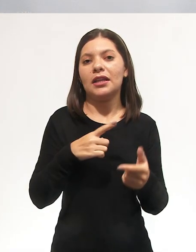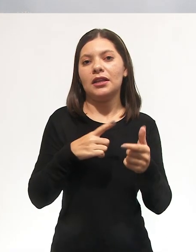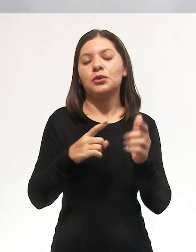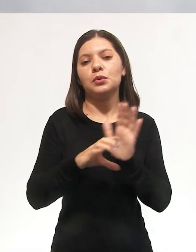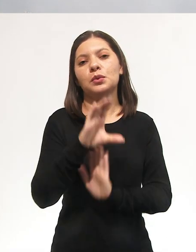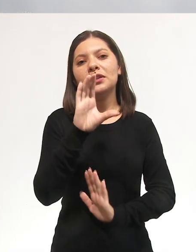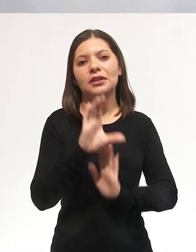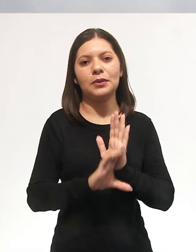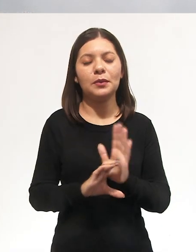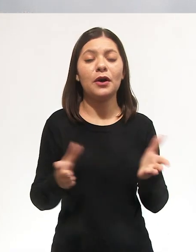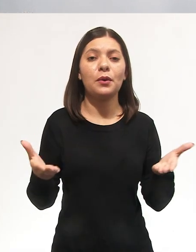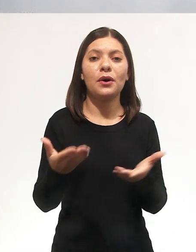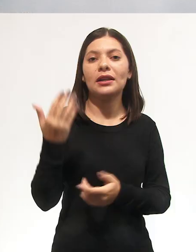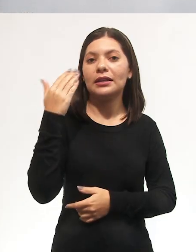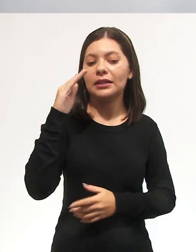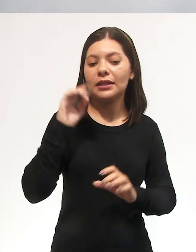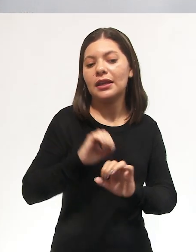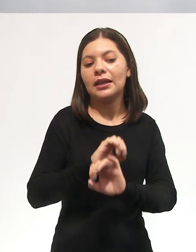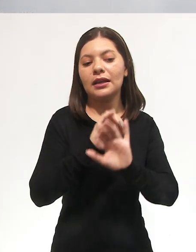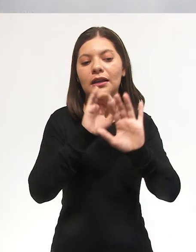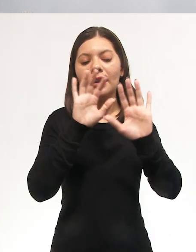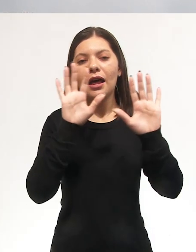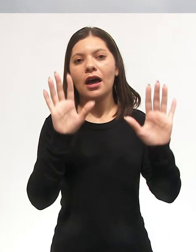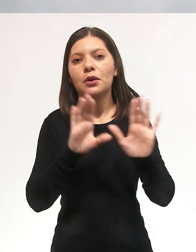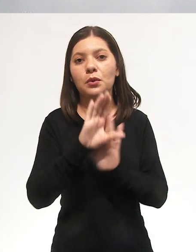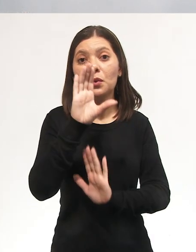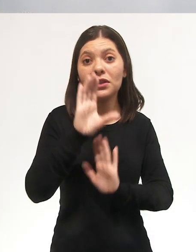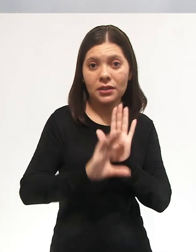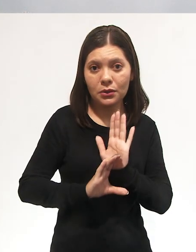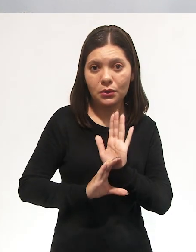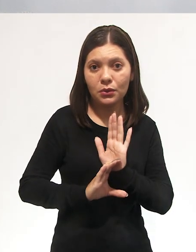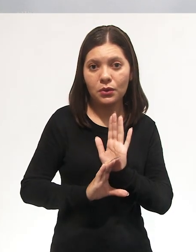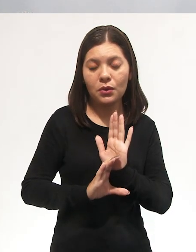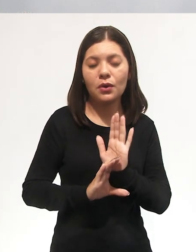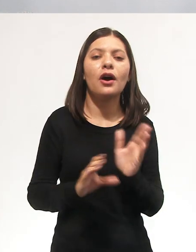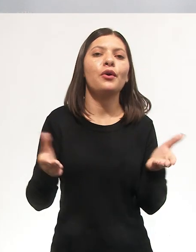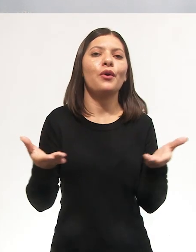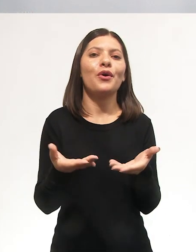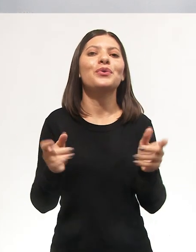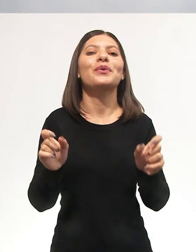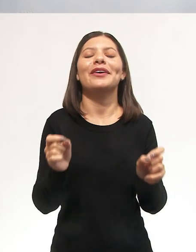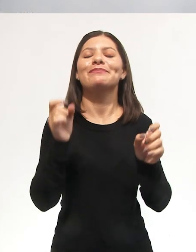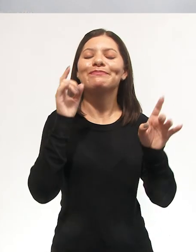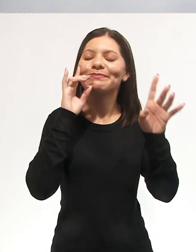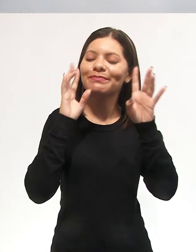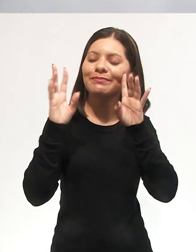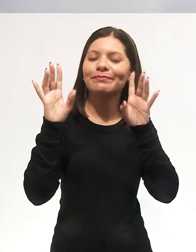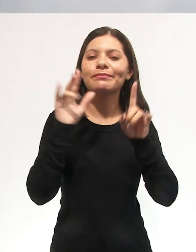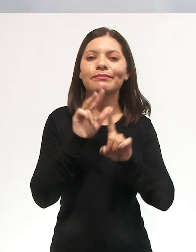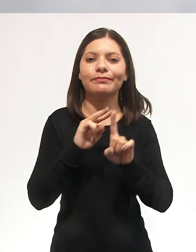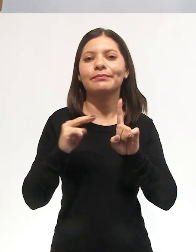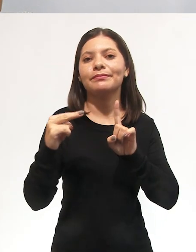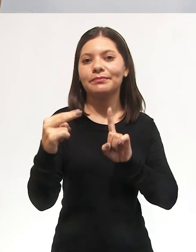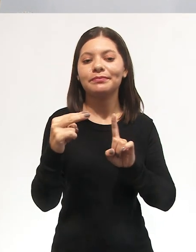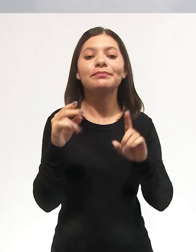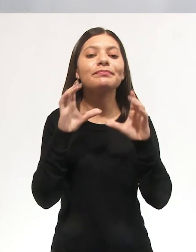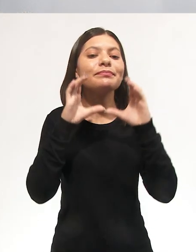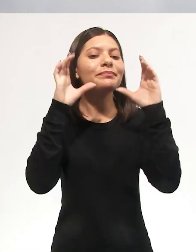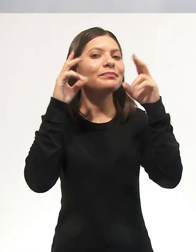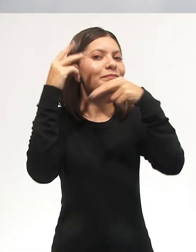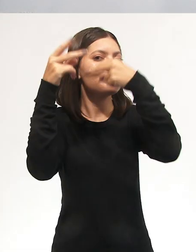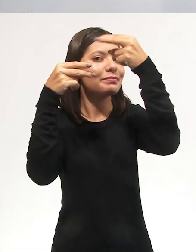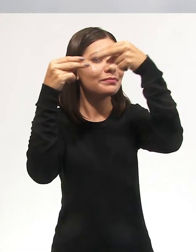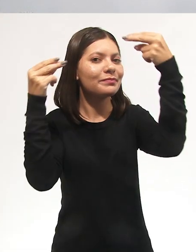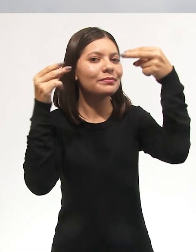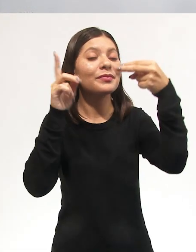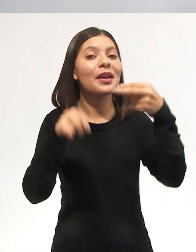currículo. E para entender quais são as dimensões que o currículo atua, a gente vai refletir nessa perspectiva. A Mafalda é